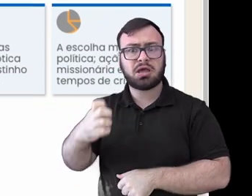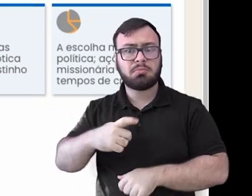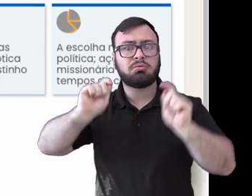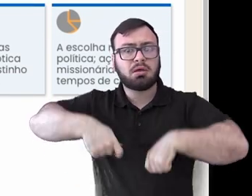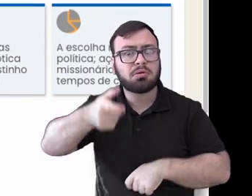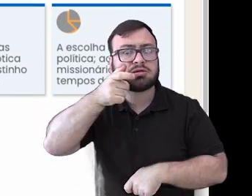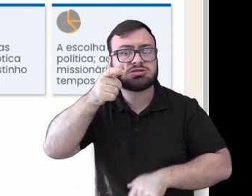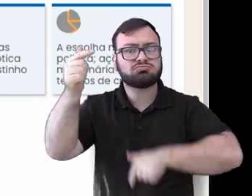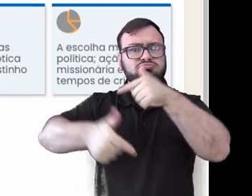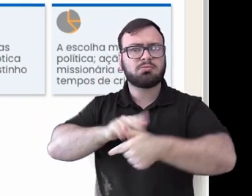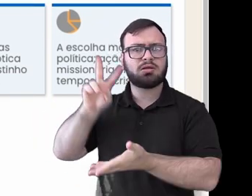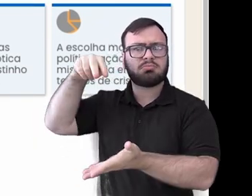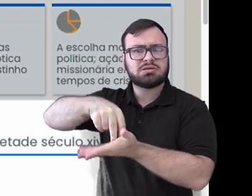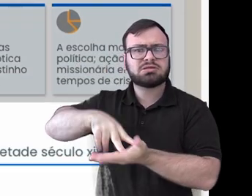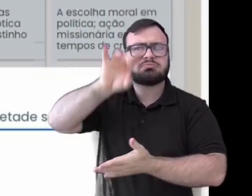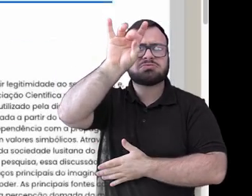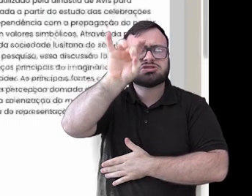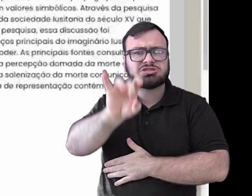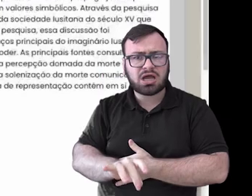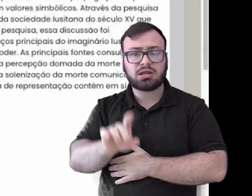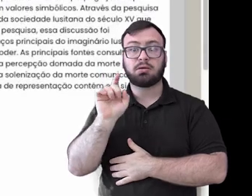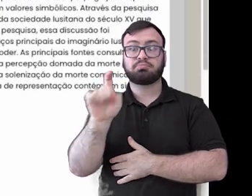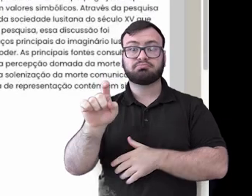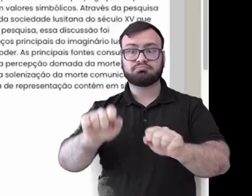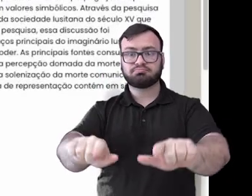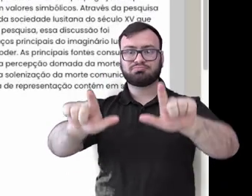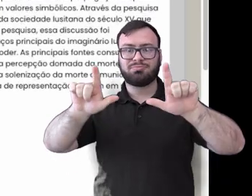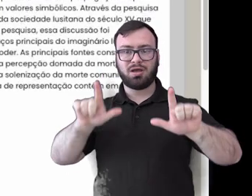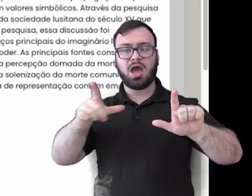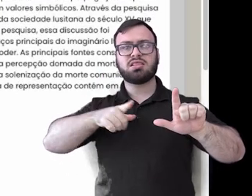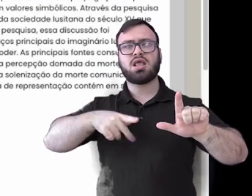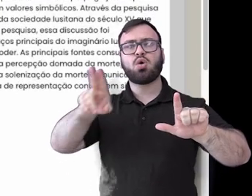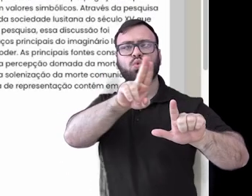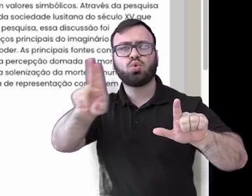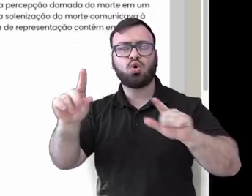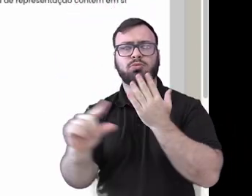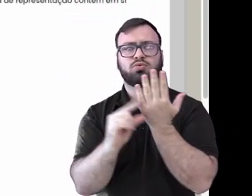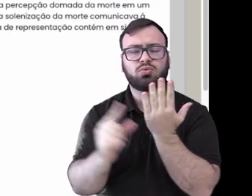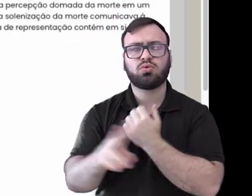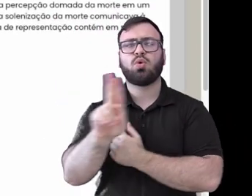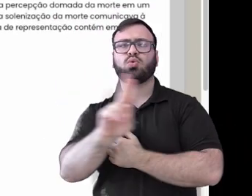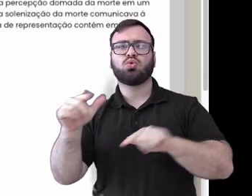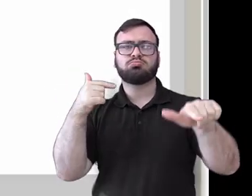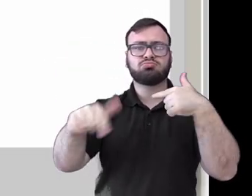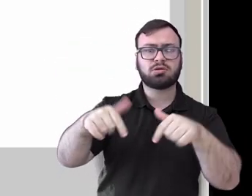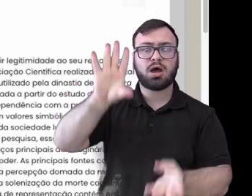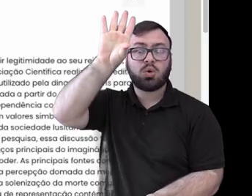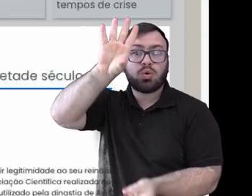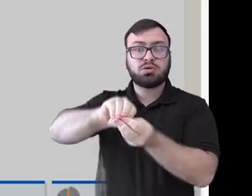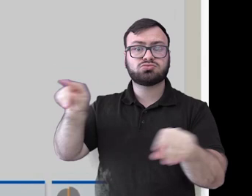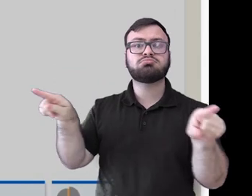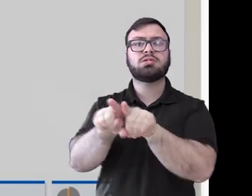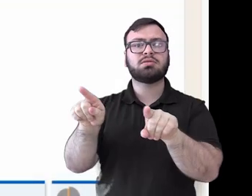trabalhos que estão nos blocos de Cada sessão ao clicar no trabalho você terá acesso ao nome do autor o nome do trabalho o